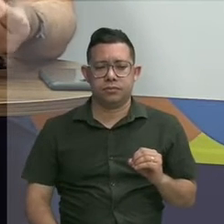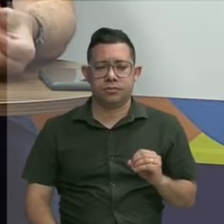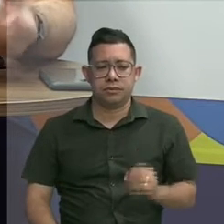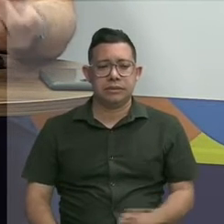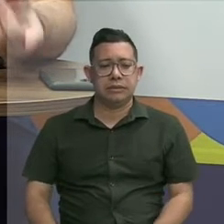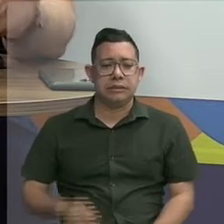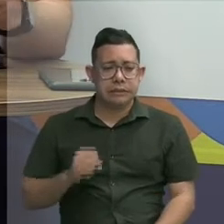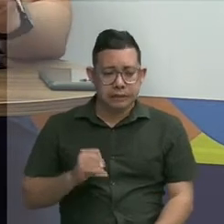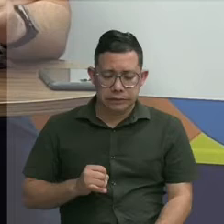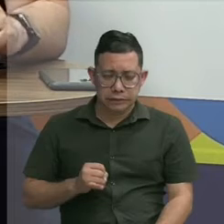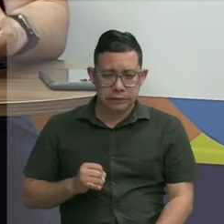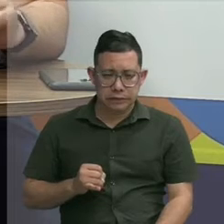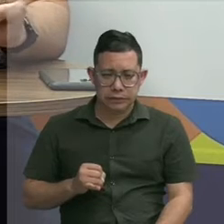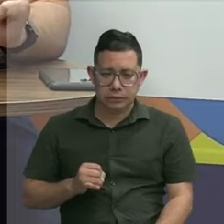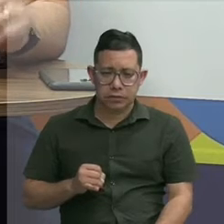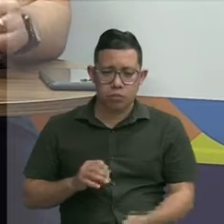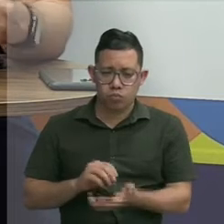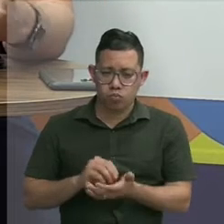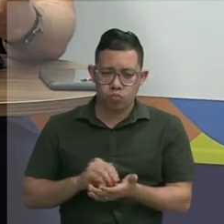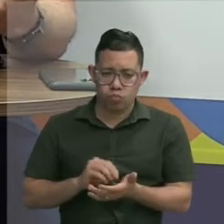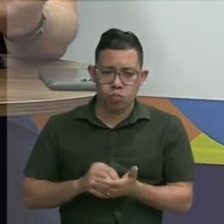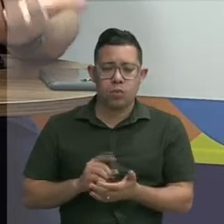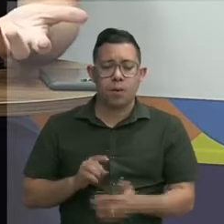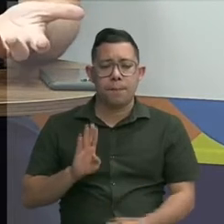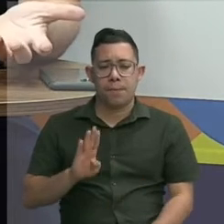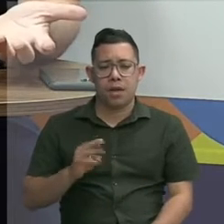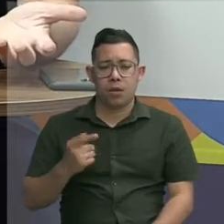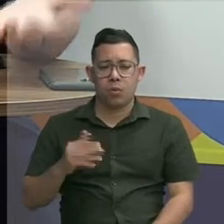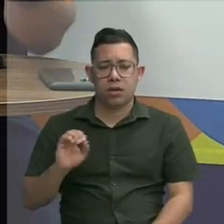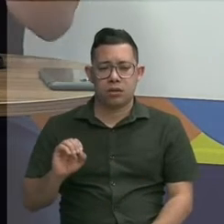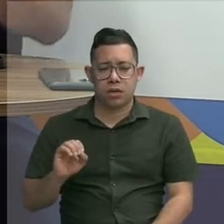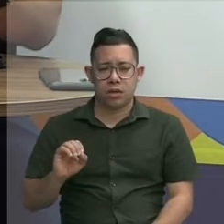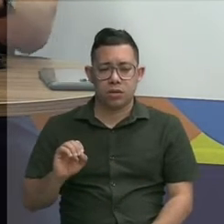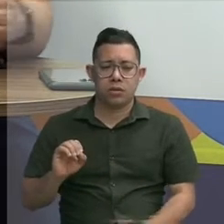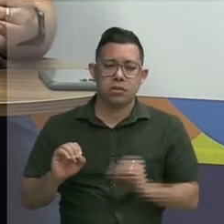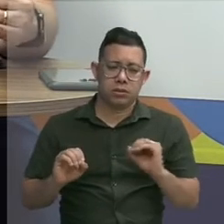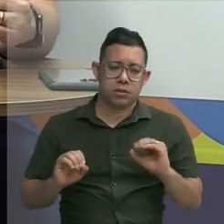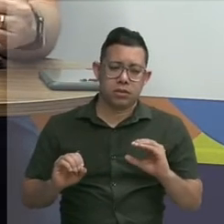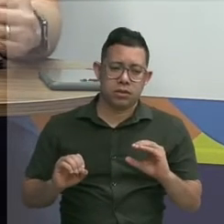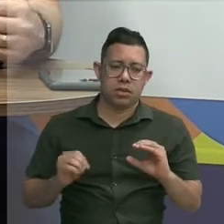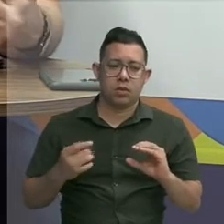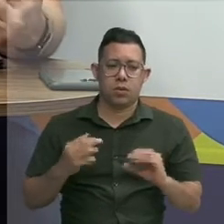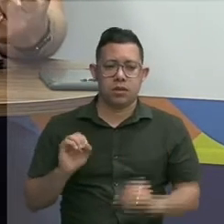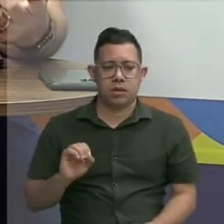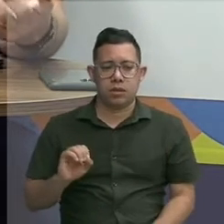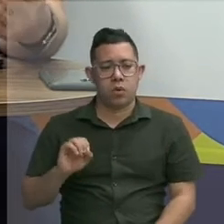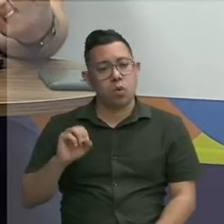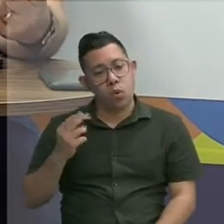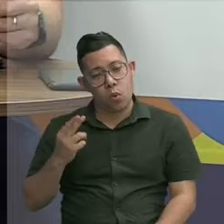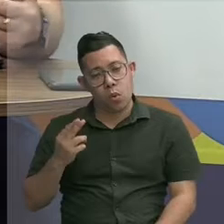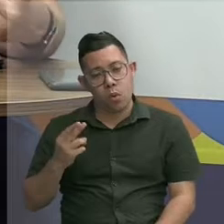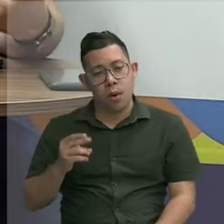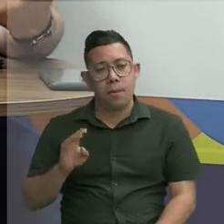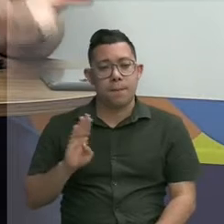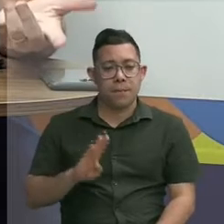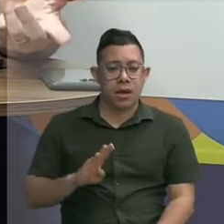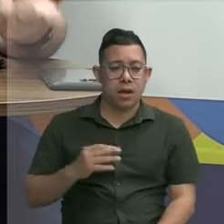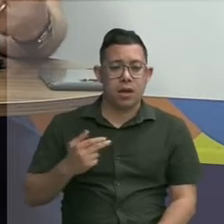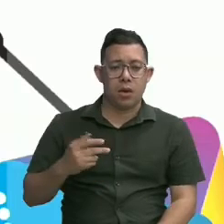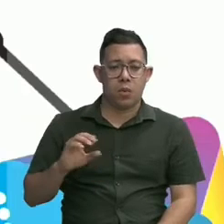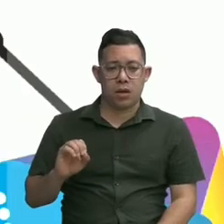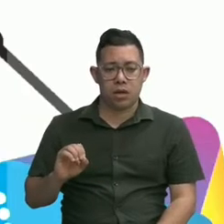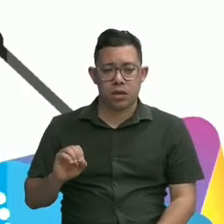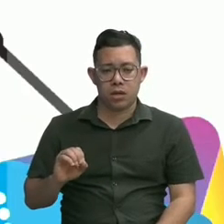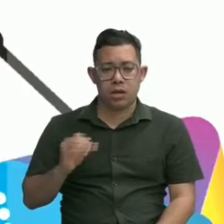e é incompleta Quando bebo a zero ou ser igual a zero ou ainda pode acontecer do